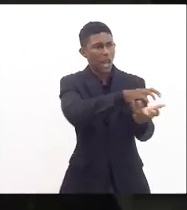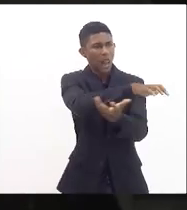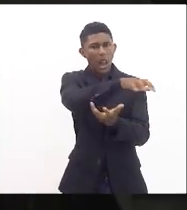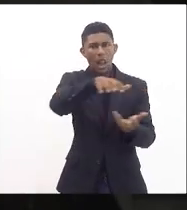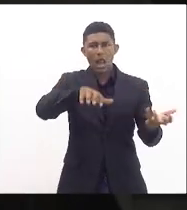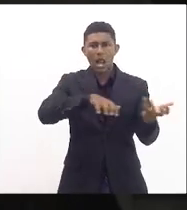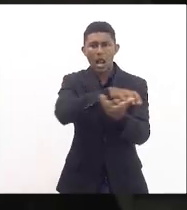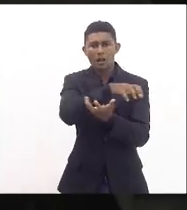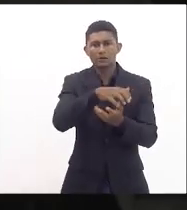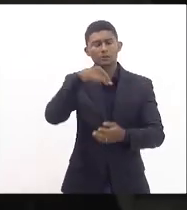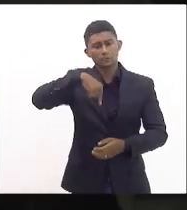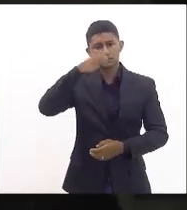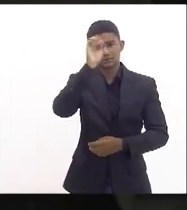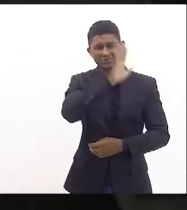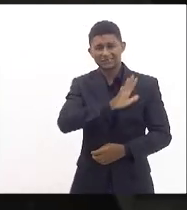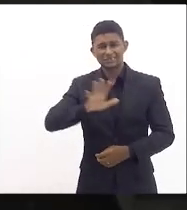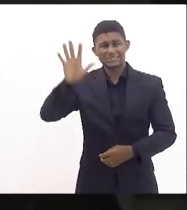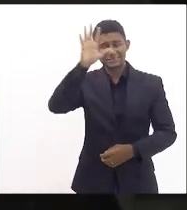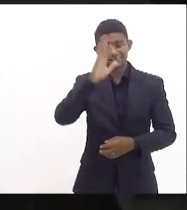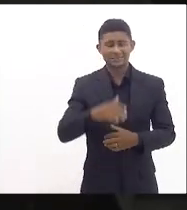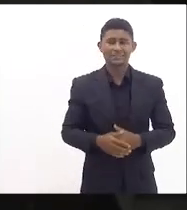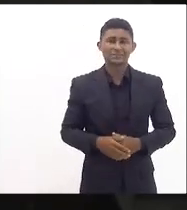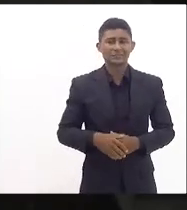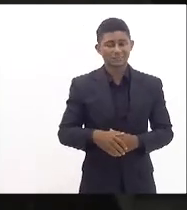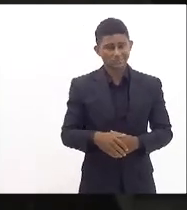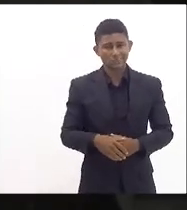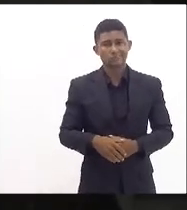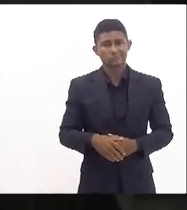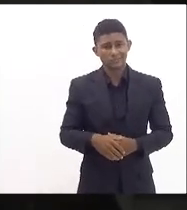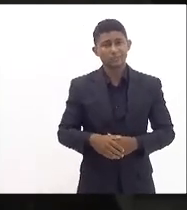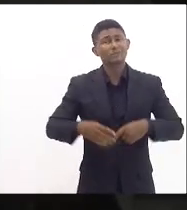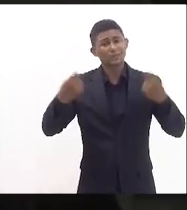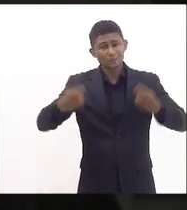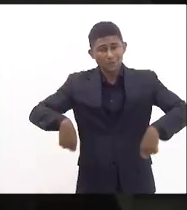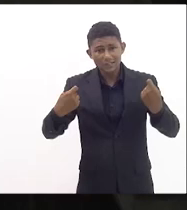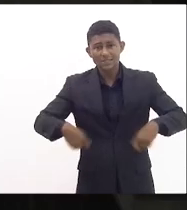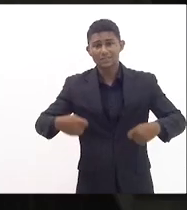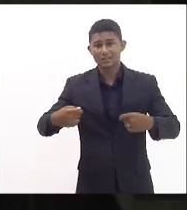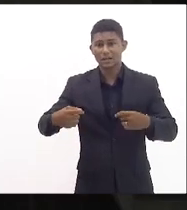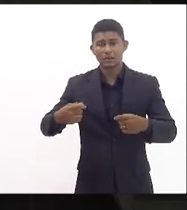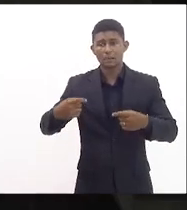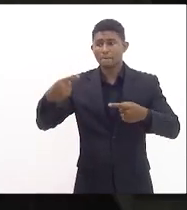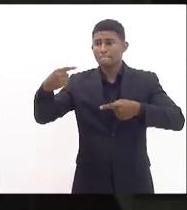quadro nacional que tem que estar no tema do debate político.